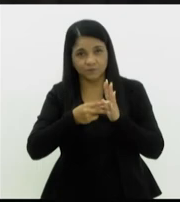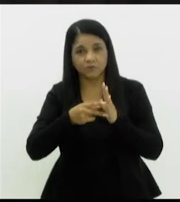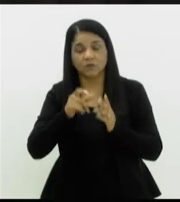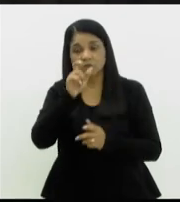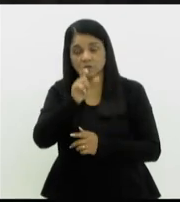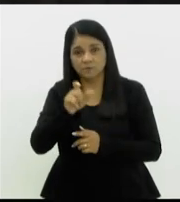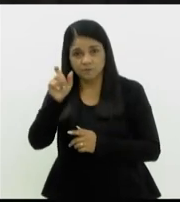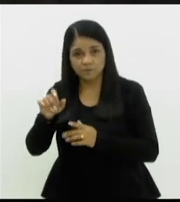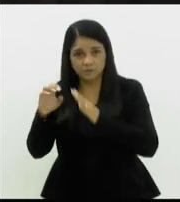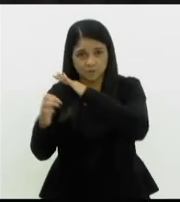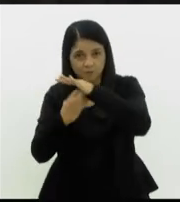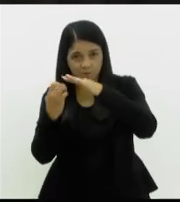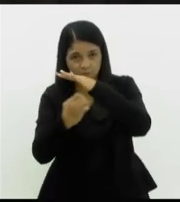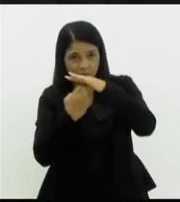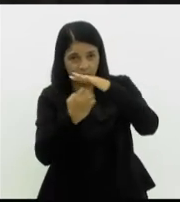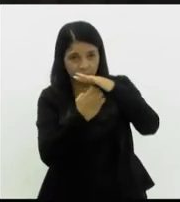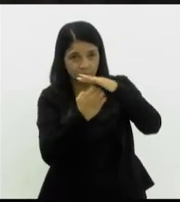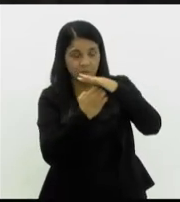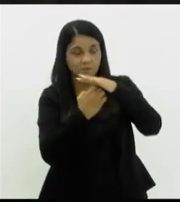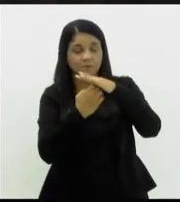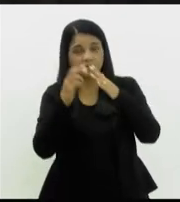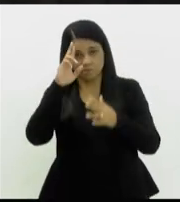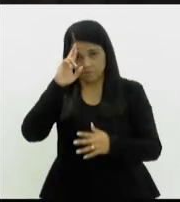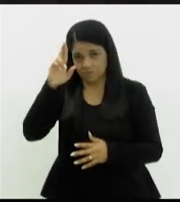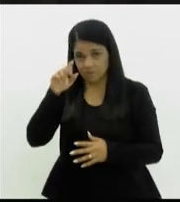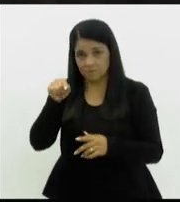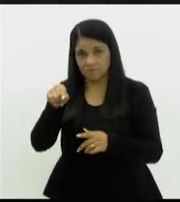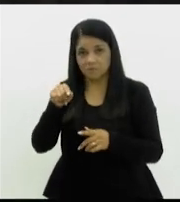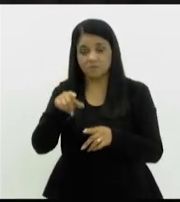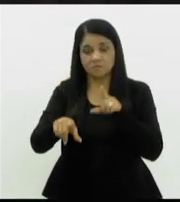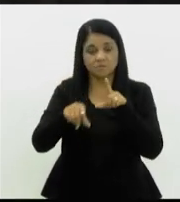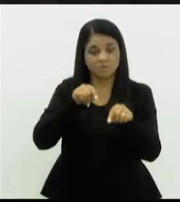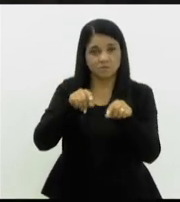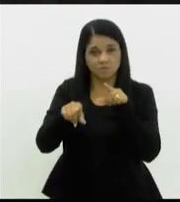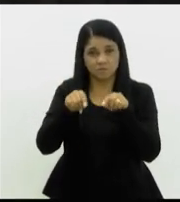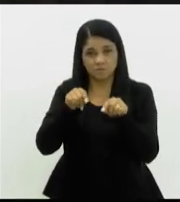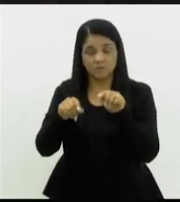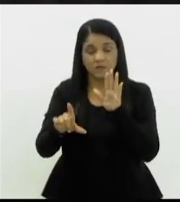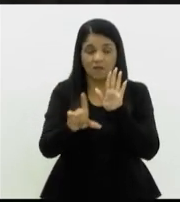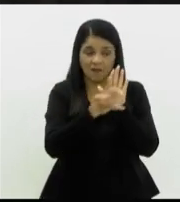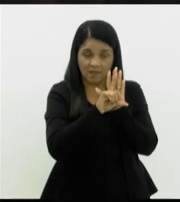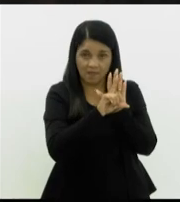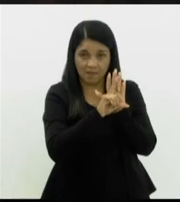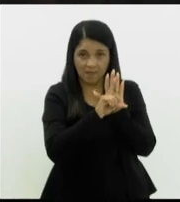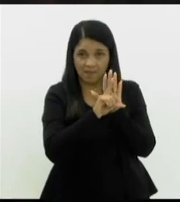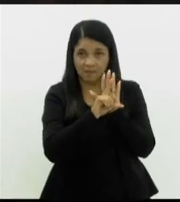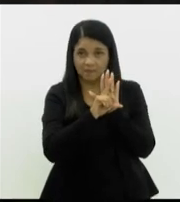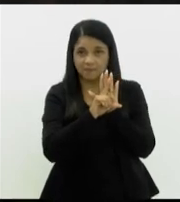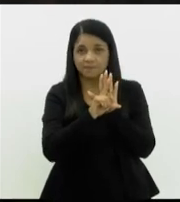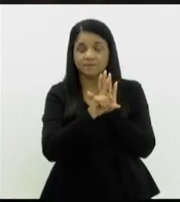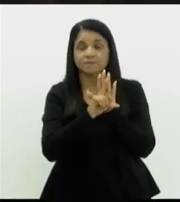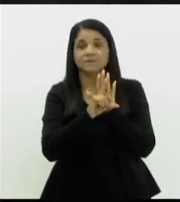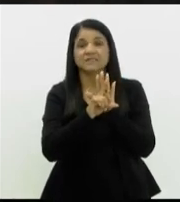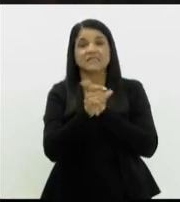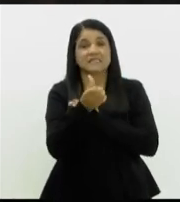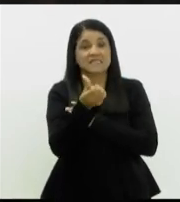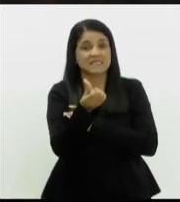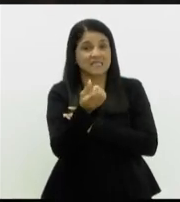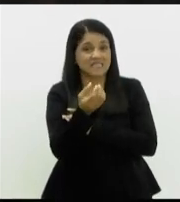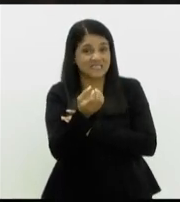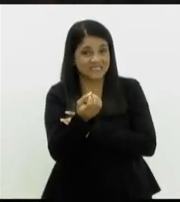contribuintes que realizarem a opção de que trata esta lei em até 60